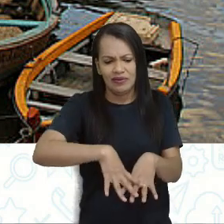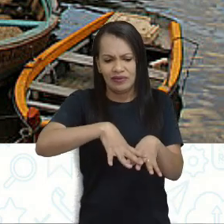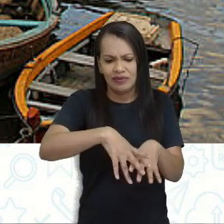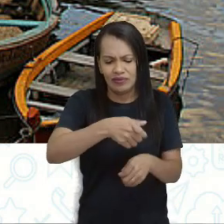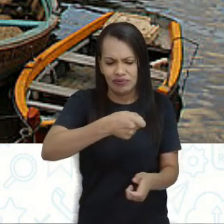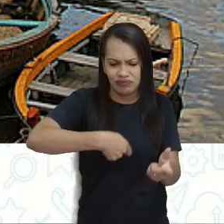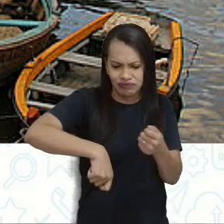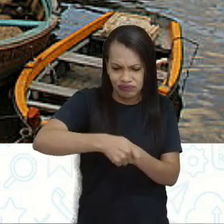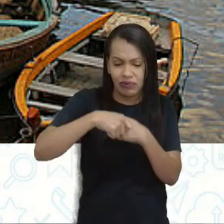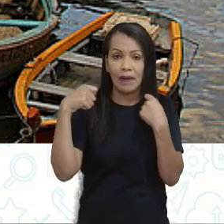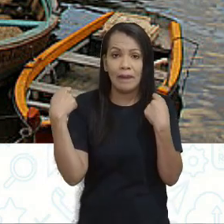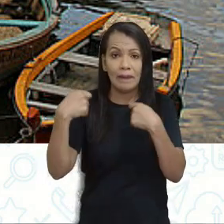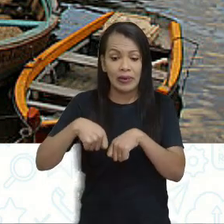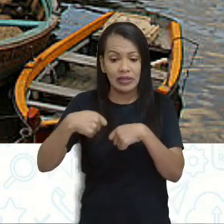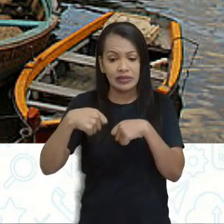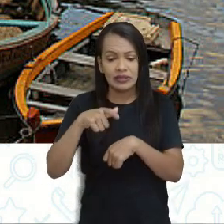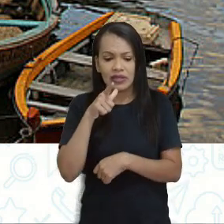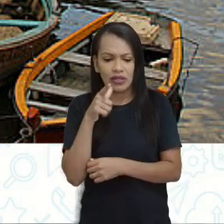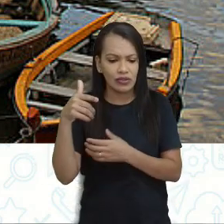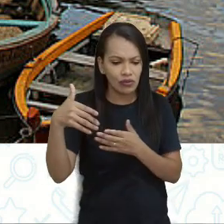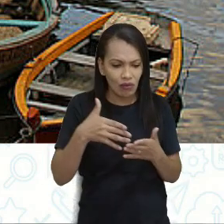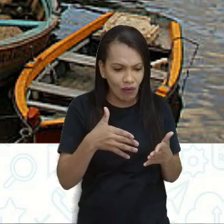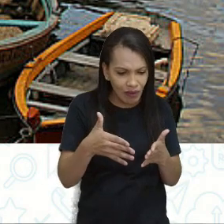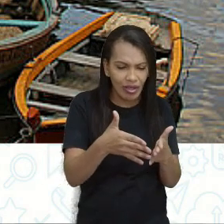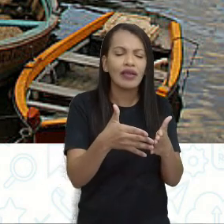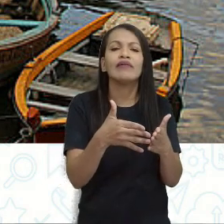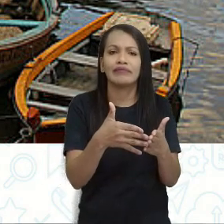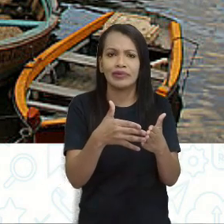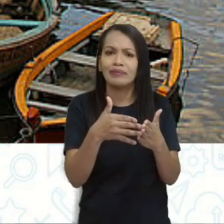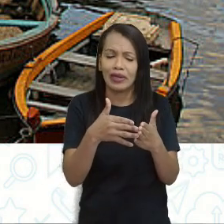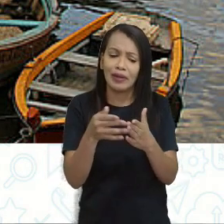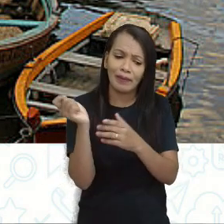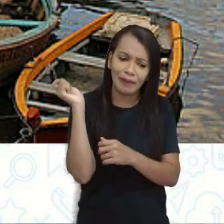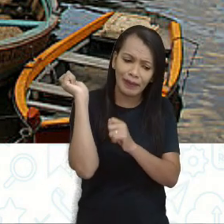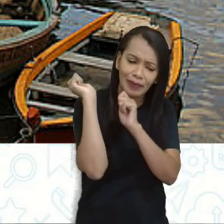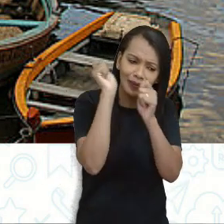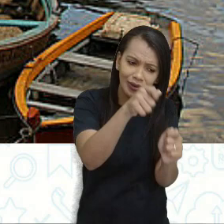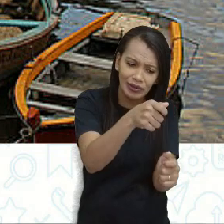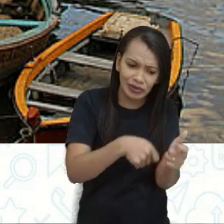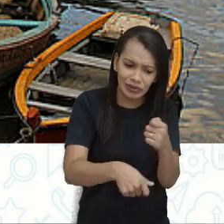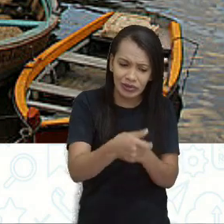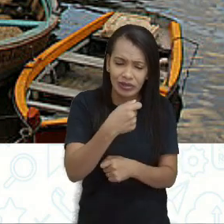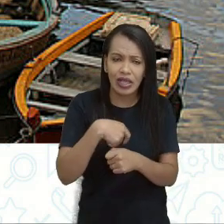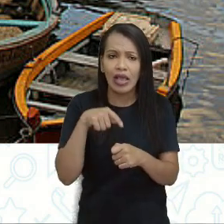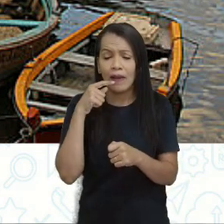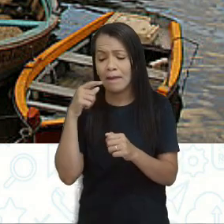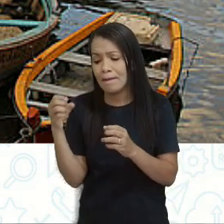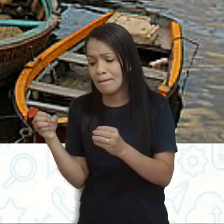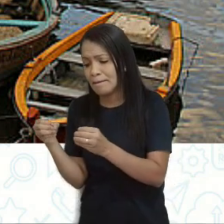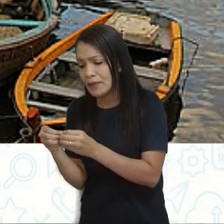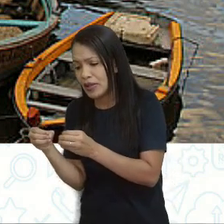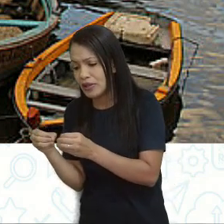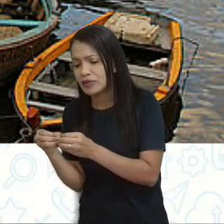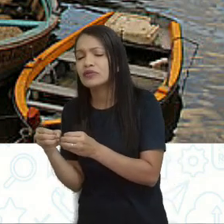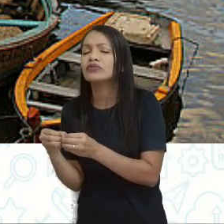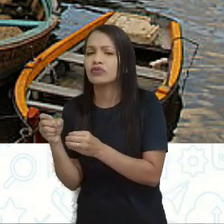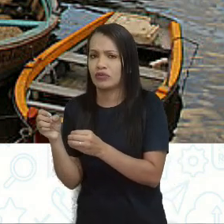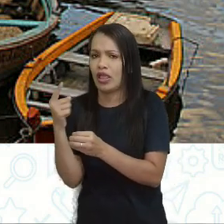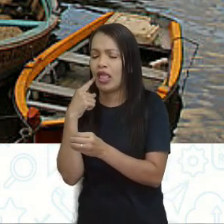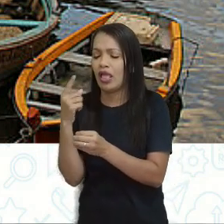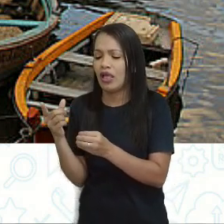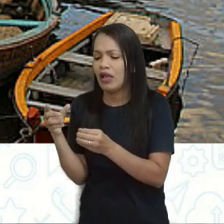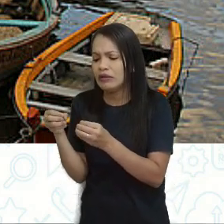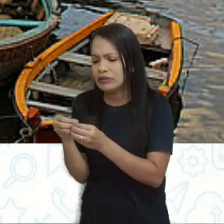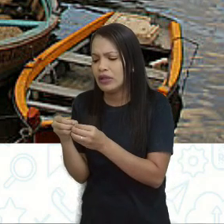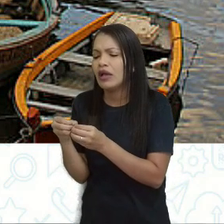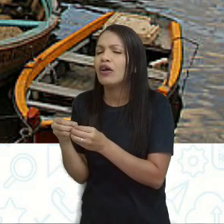que precisa do rio para essa atividade pesqueira. E é localizada entre a foz do rio Capibaribe e o mar, certo?